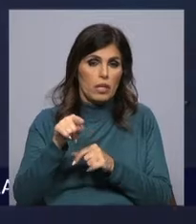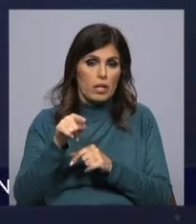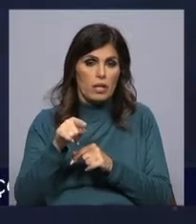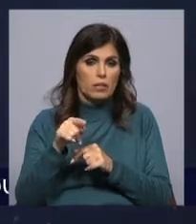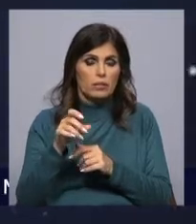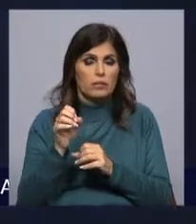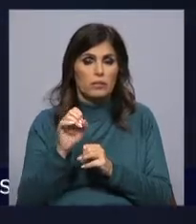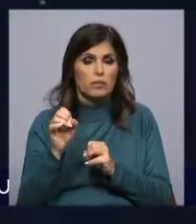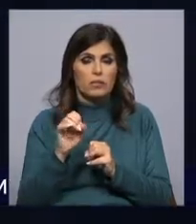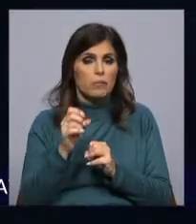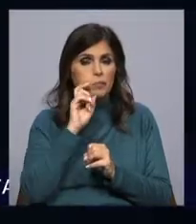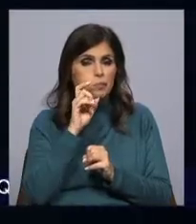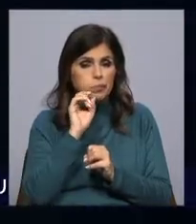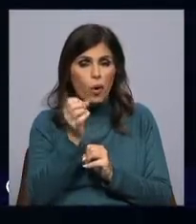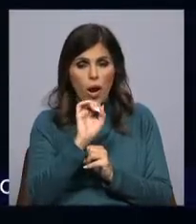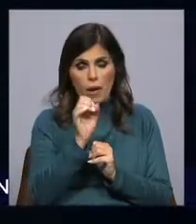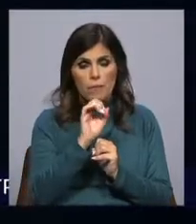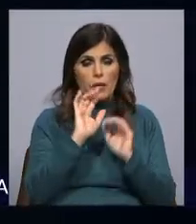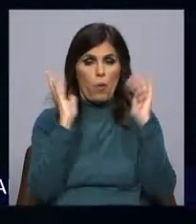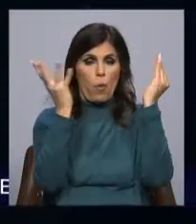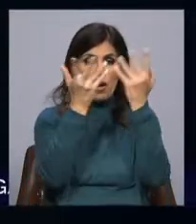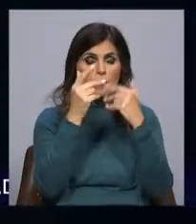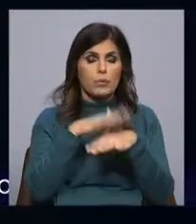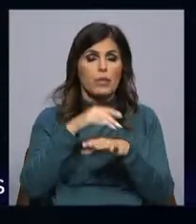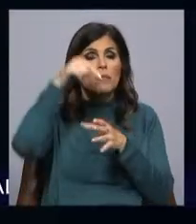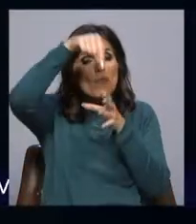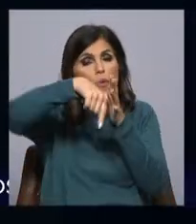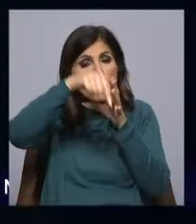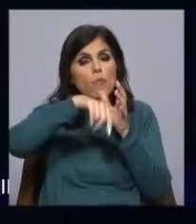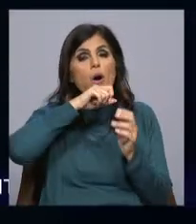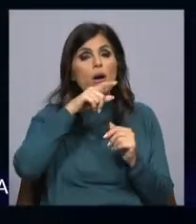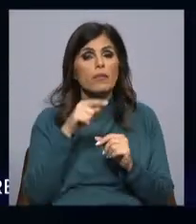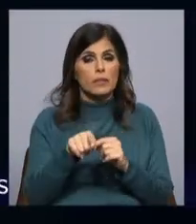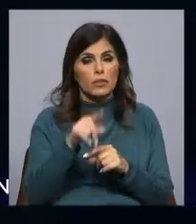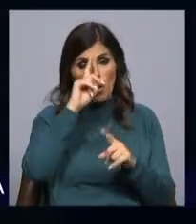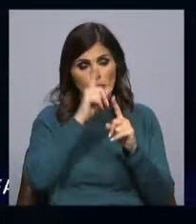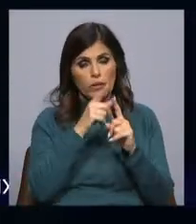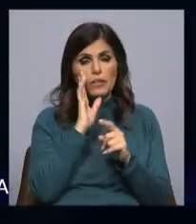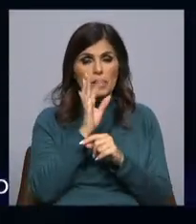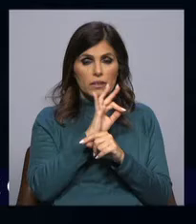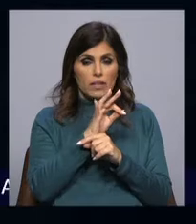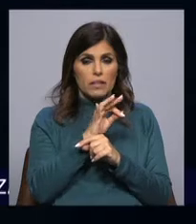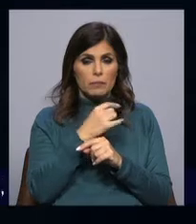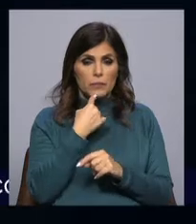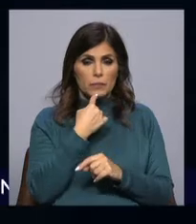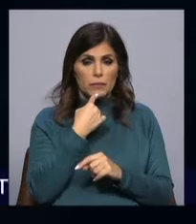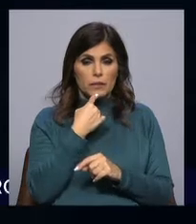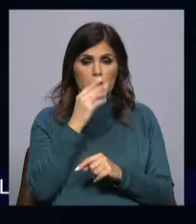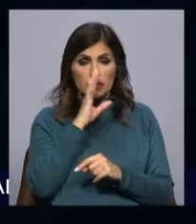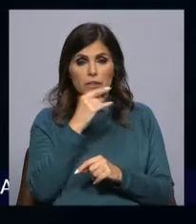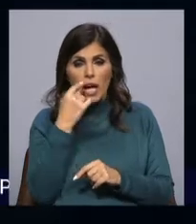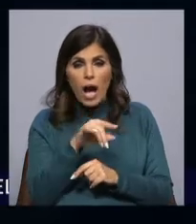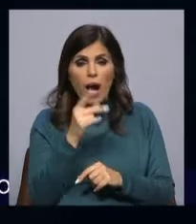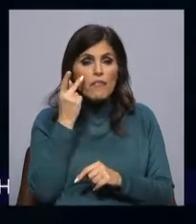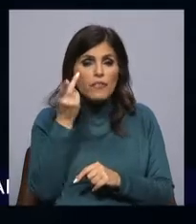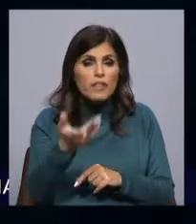não consegue proteger e, portanto, eventualmente estará por baixo. E esta missão vai tentar perceber se, de facto, houve ou não vida